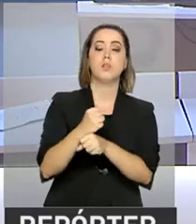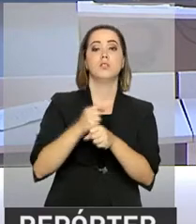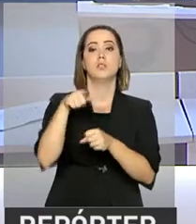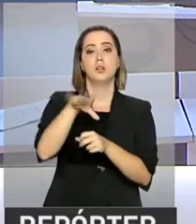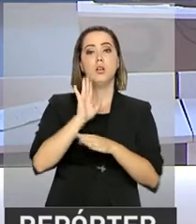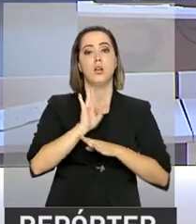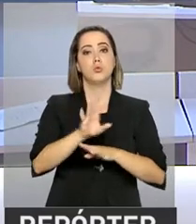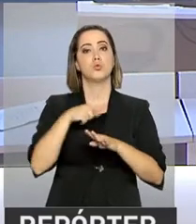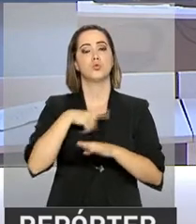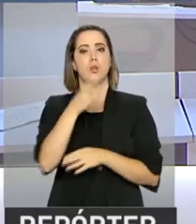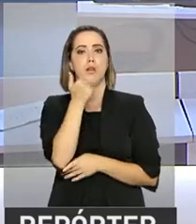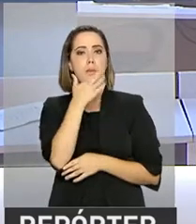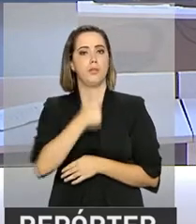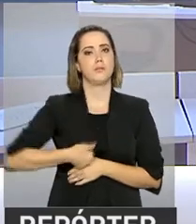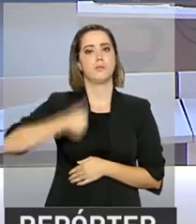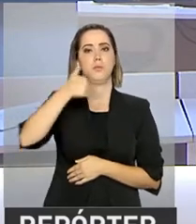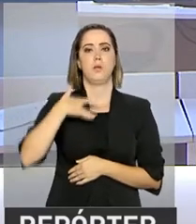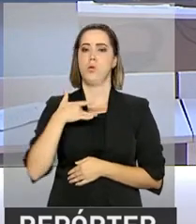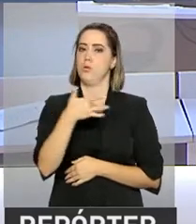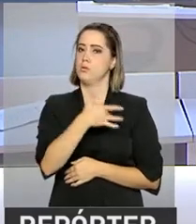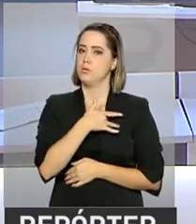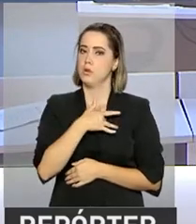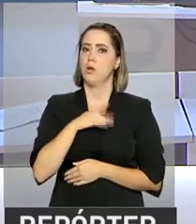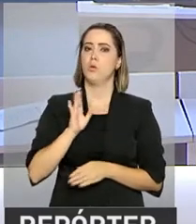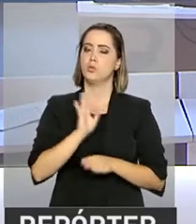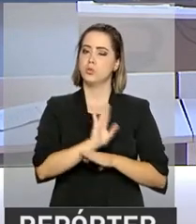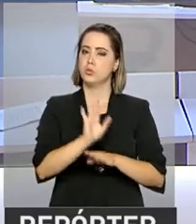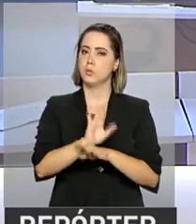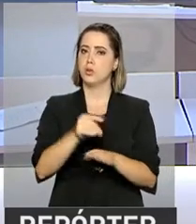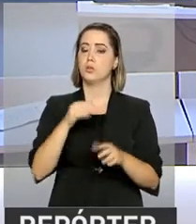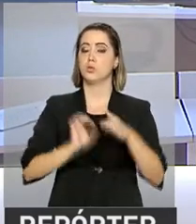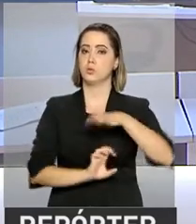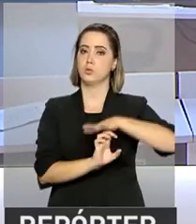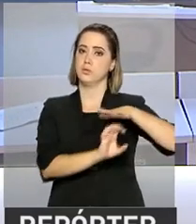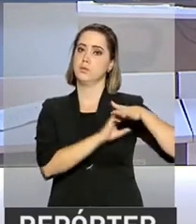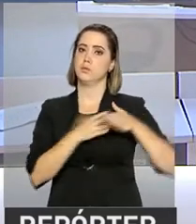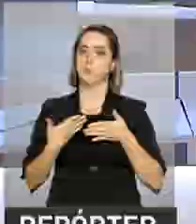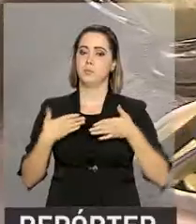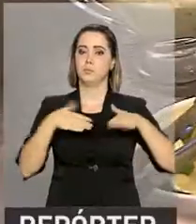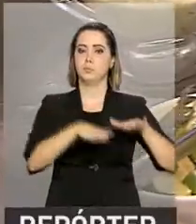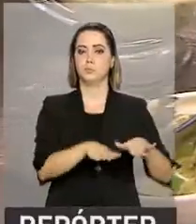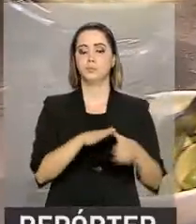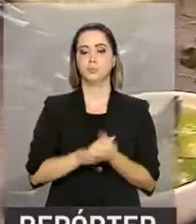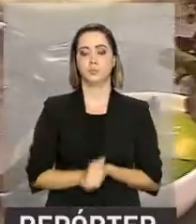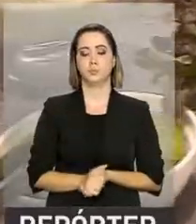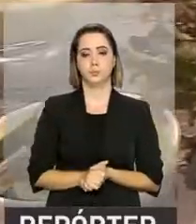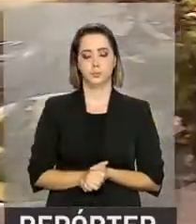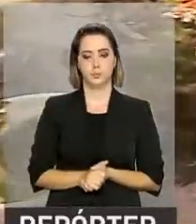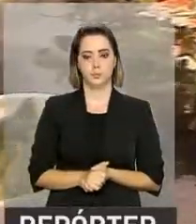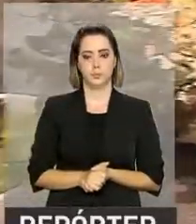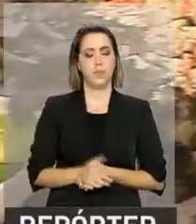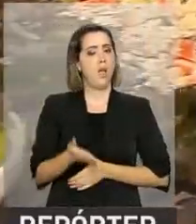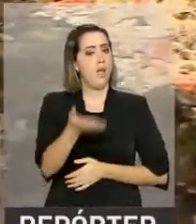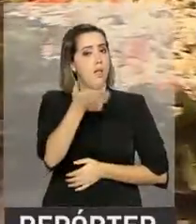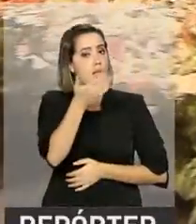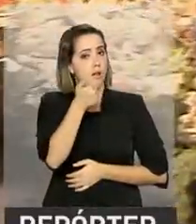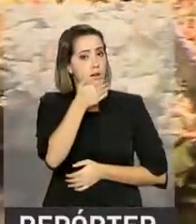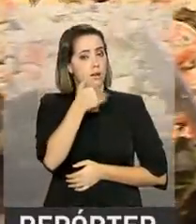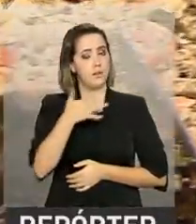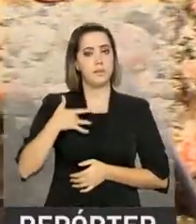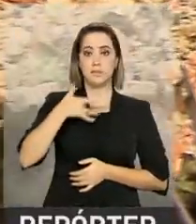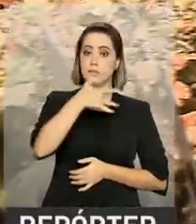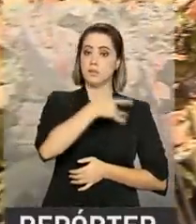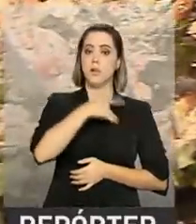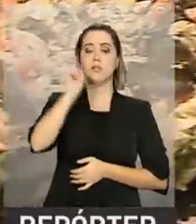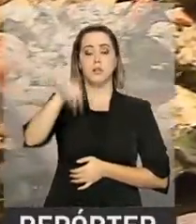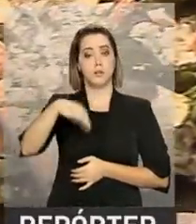alimentação balanceada ao empregado e benefícios para as empresas participantes. Uma alimentação saudável